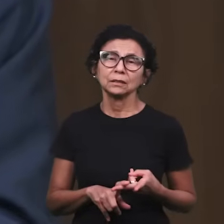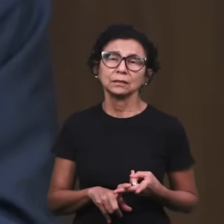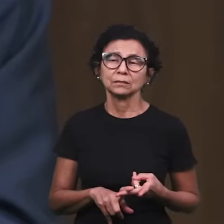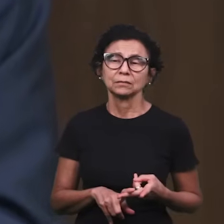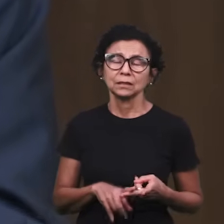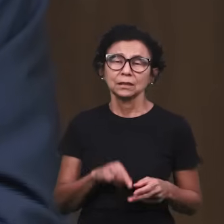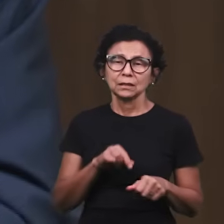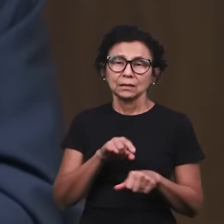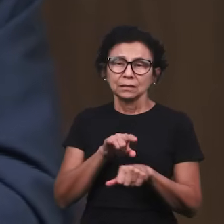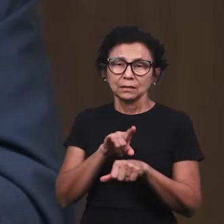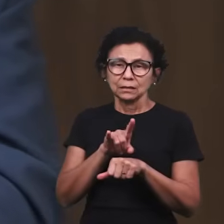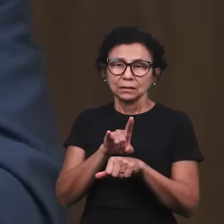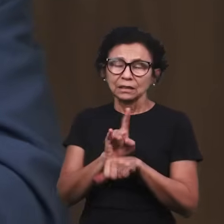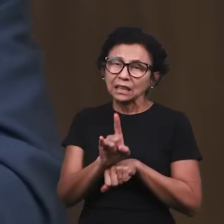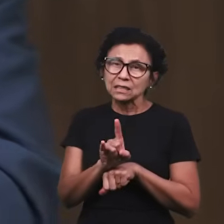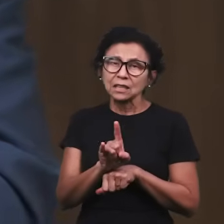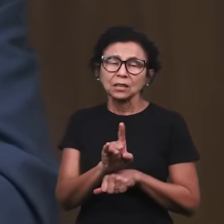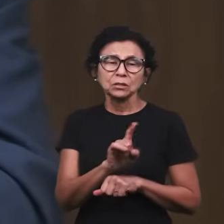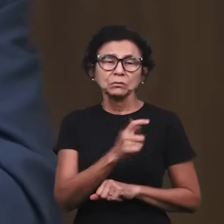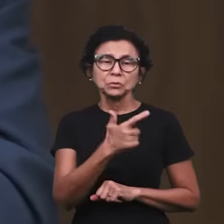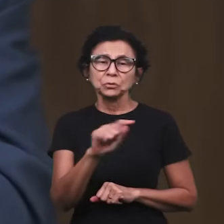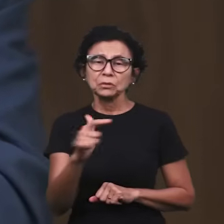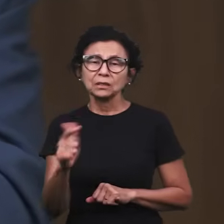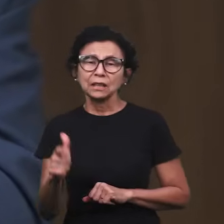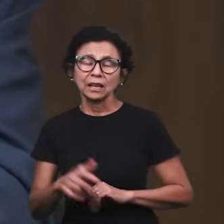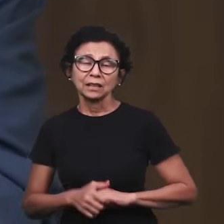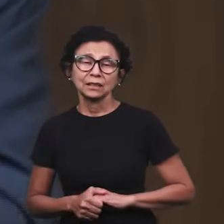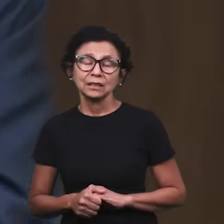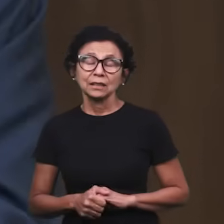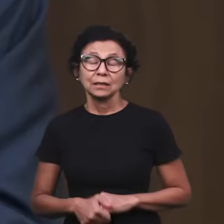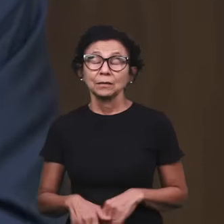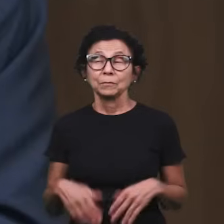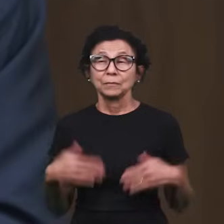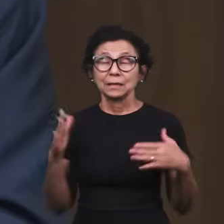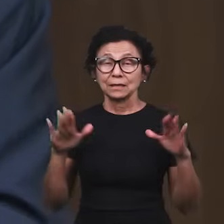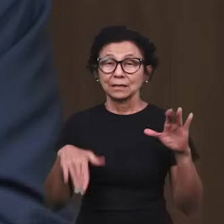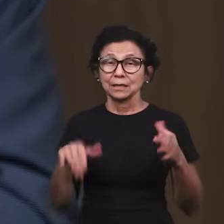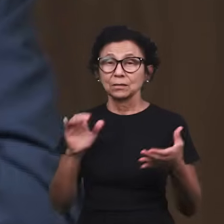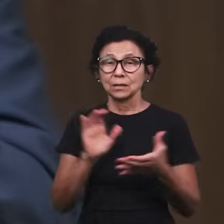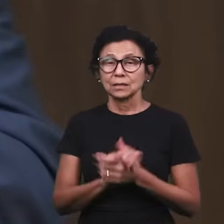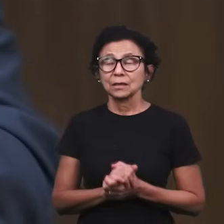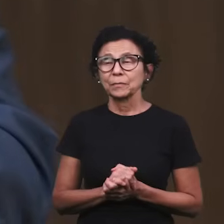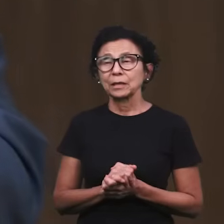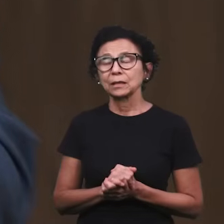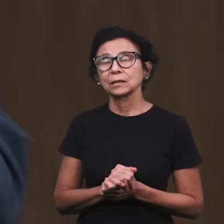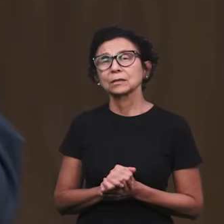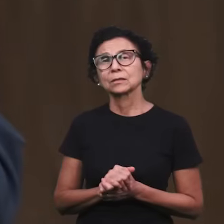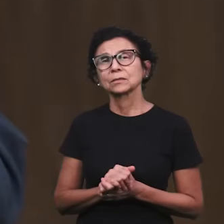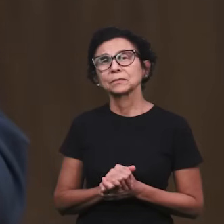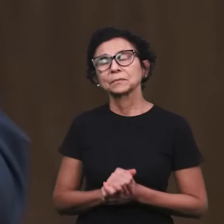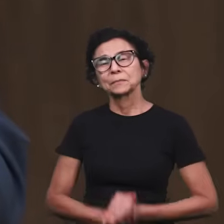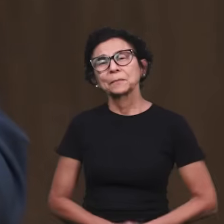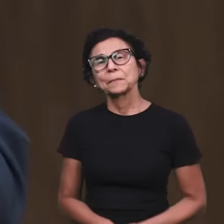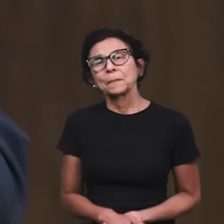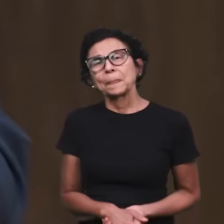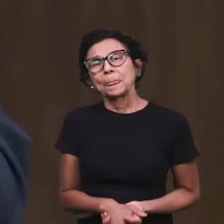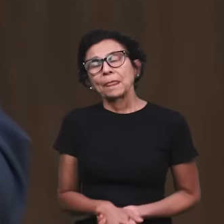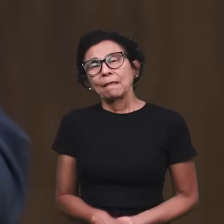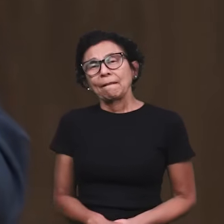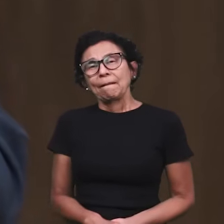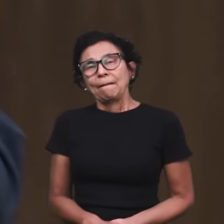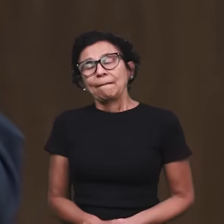convívio. Vai desgastando tanto, que chega a não ter condições mais. Mas, antes de fazer